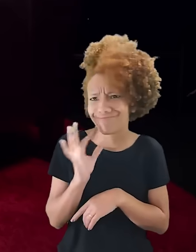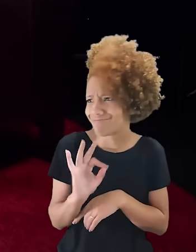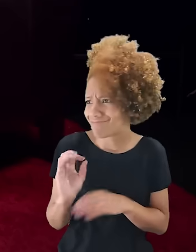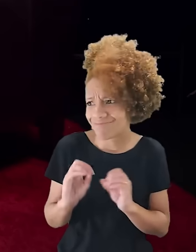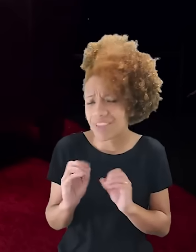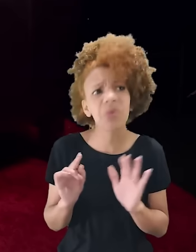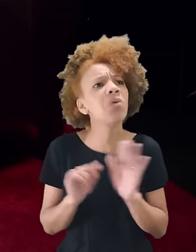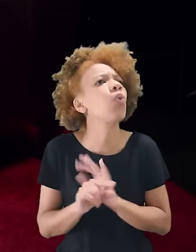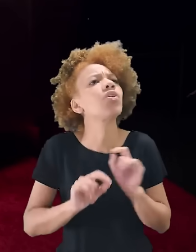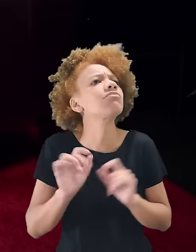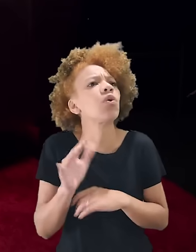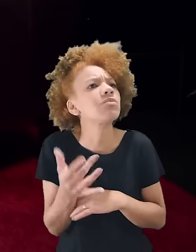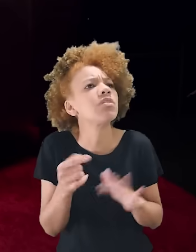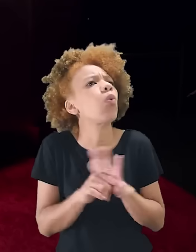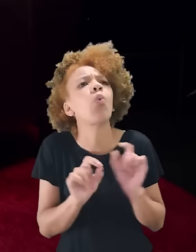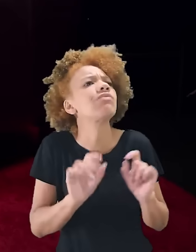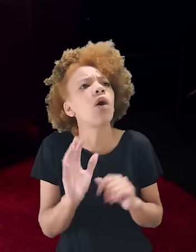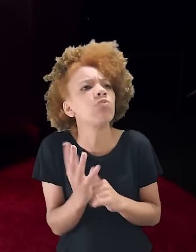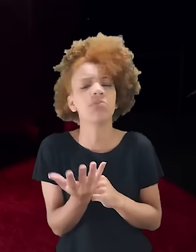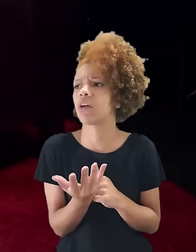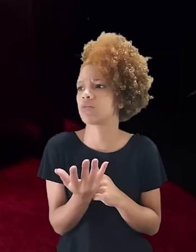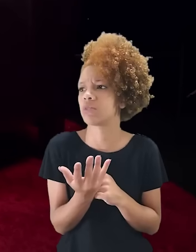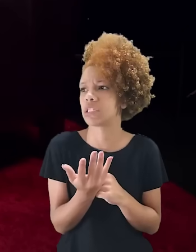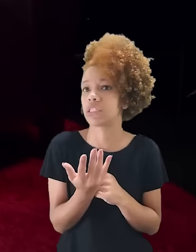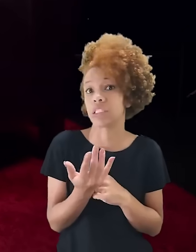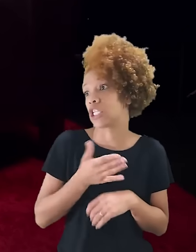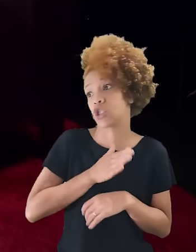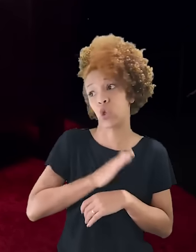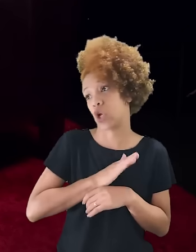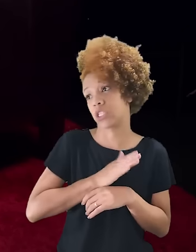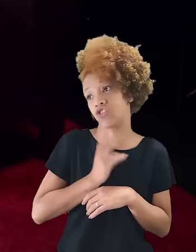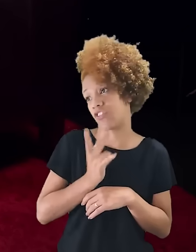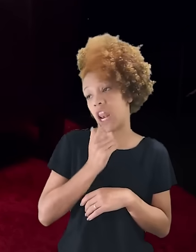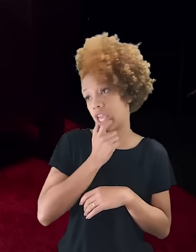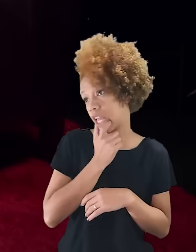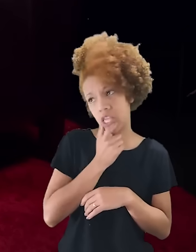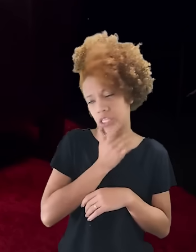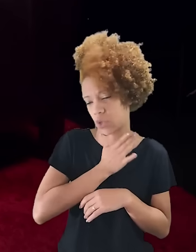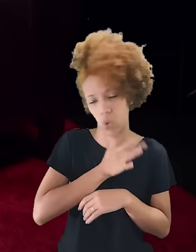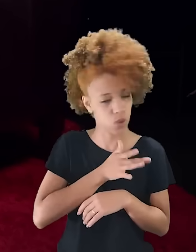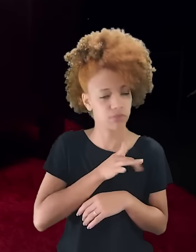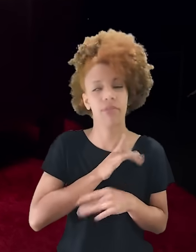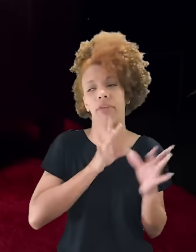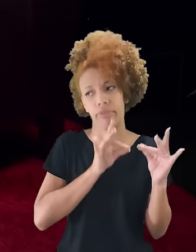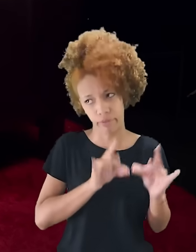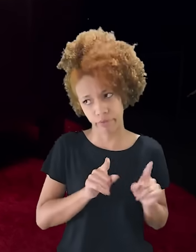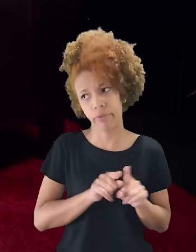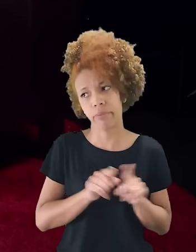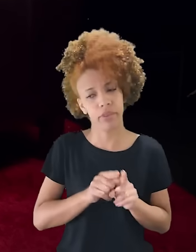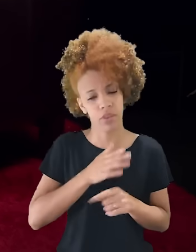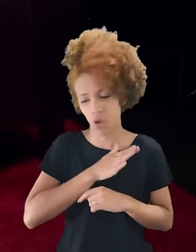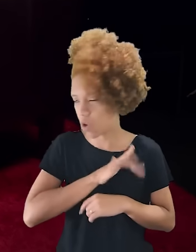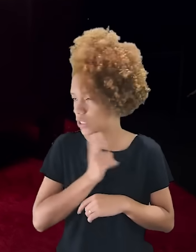entendendo e eu perguntava o que que tá acontecendo o que que tá acontecendo e eles não gostam de falar inglês tem esse detalhe também eles não gostam de falar inglês Eles não